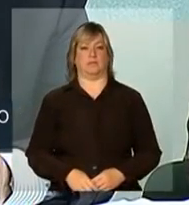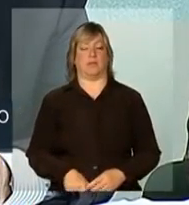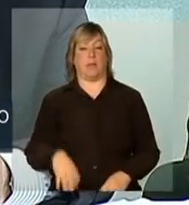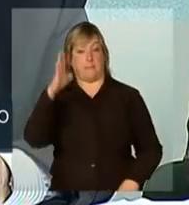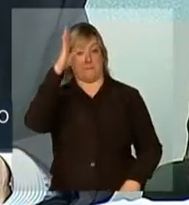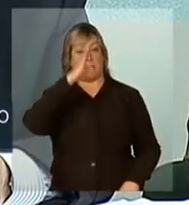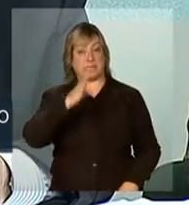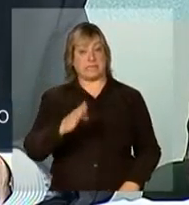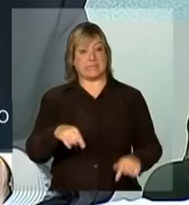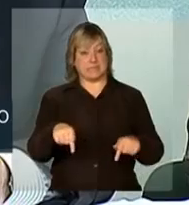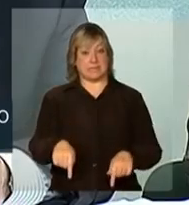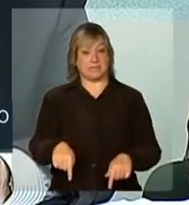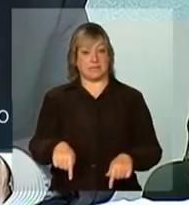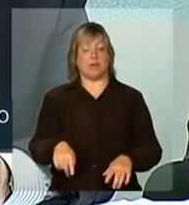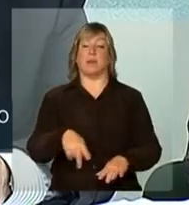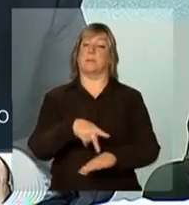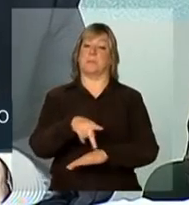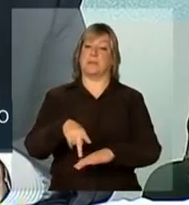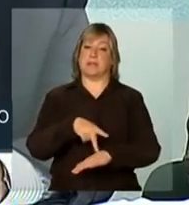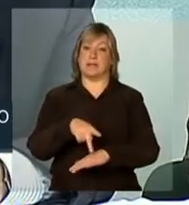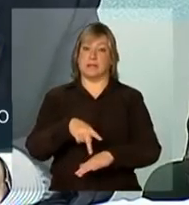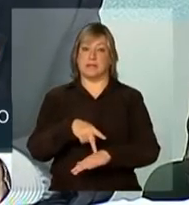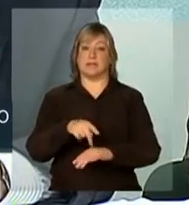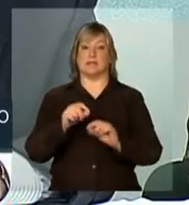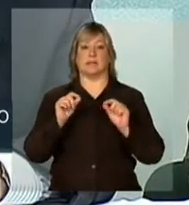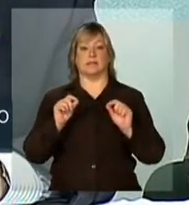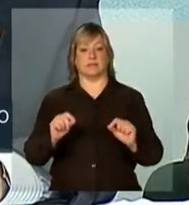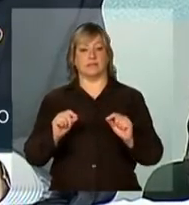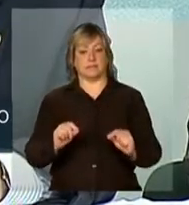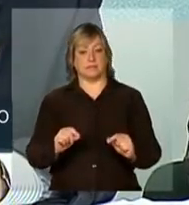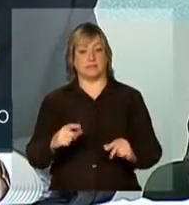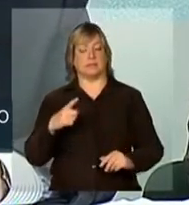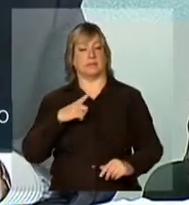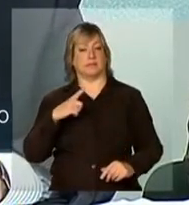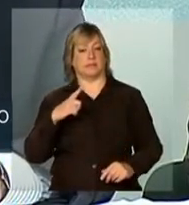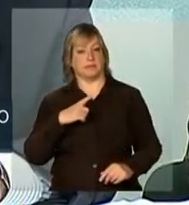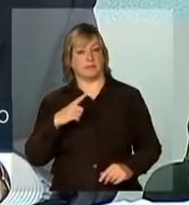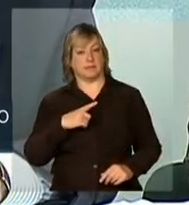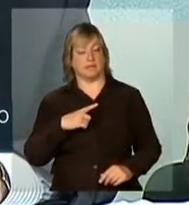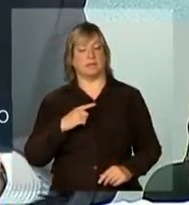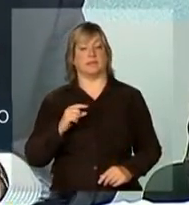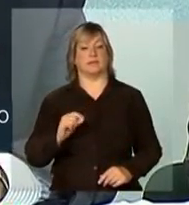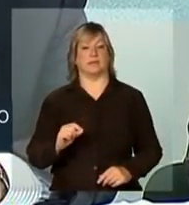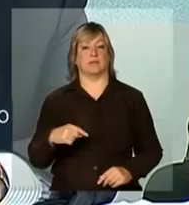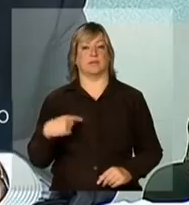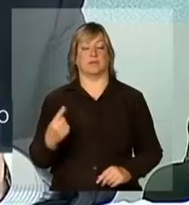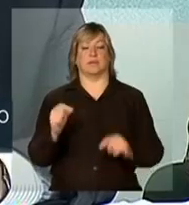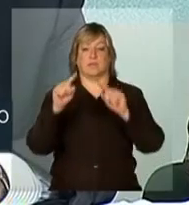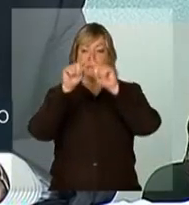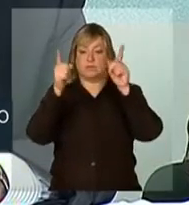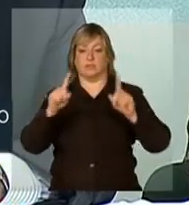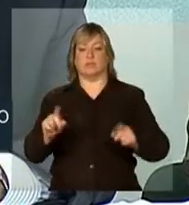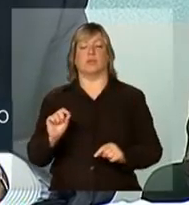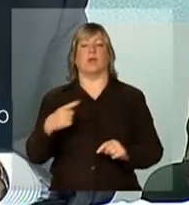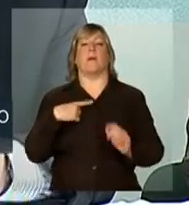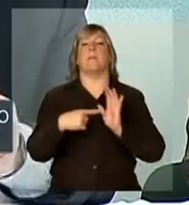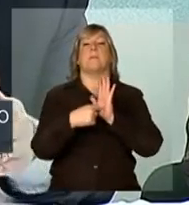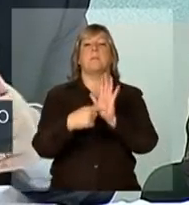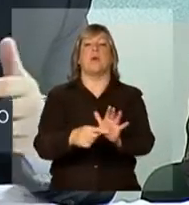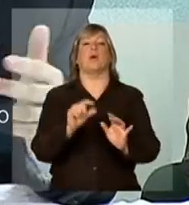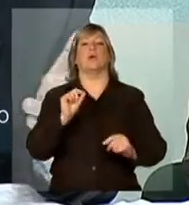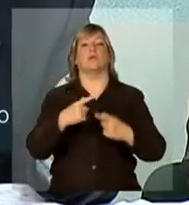Brasil, o país da Belíndia, o país da geografia da fome de Josué de